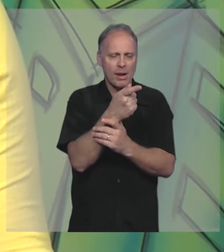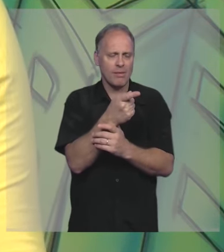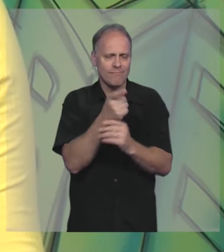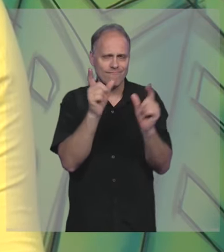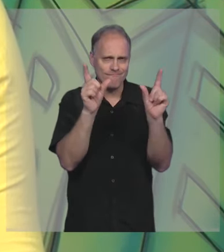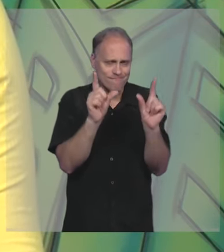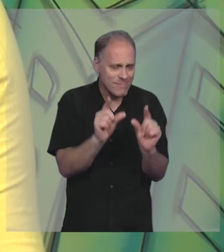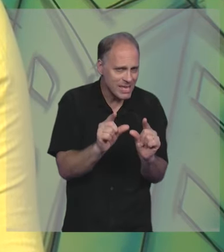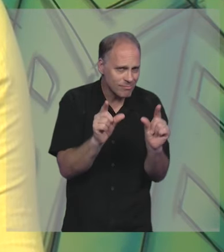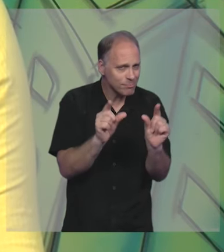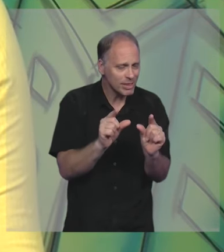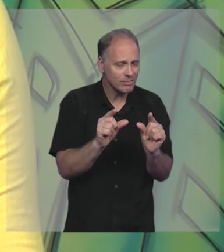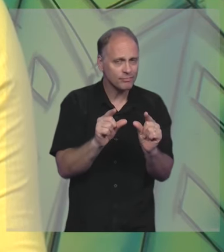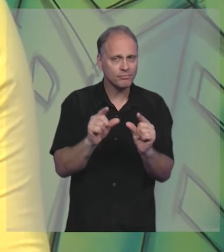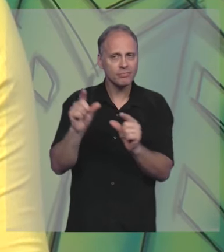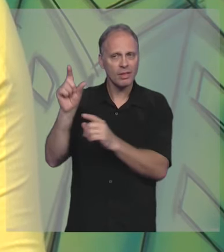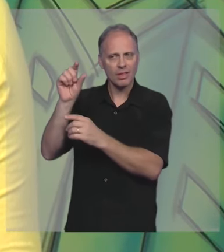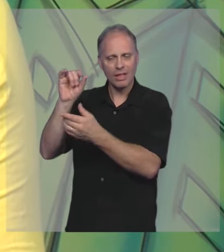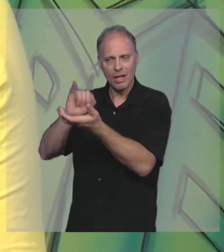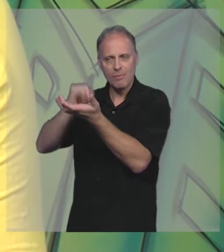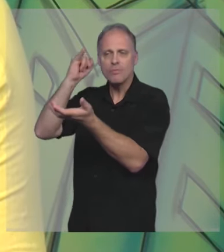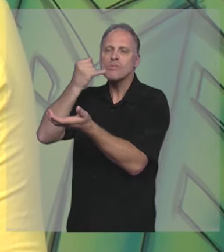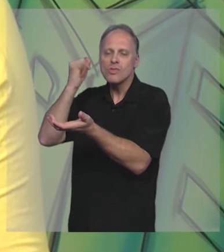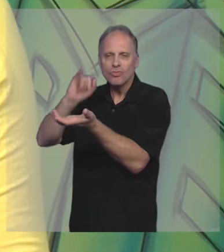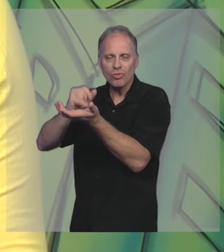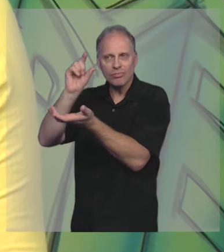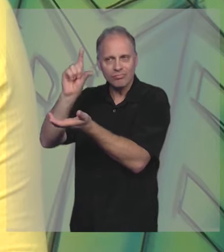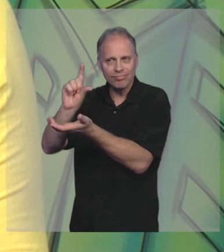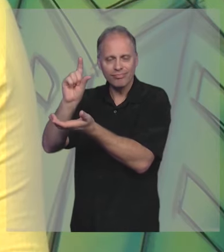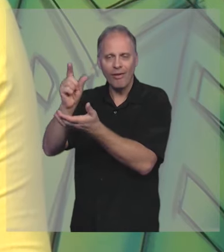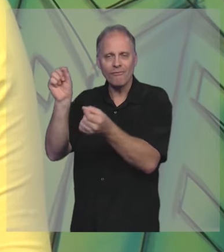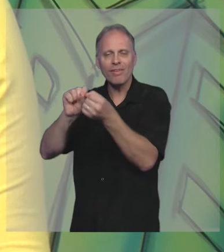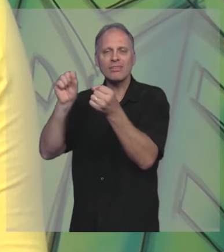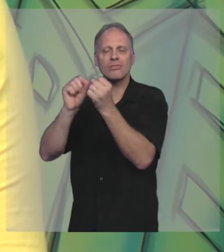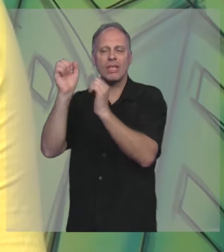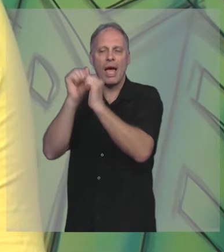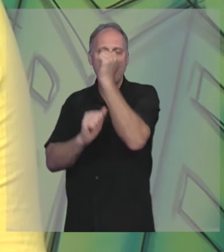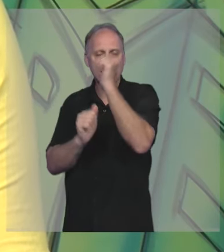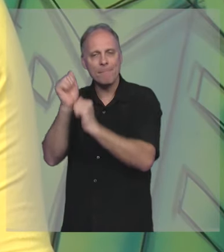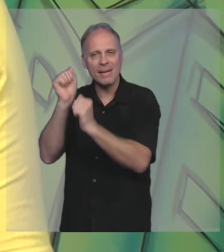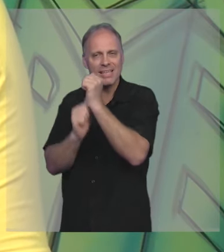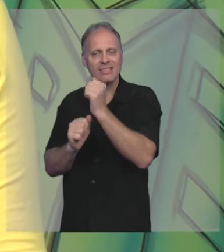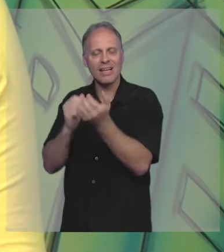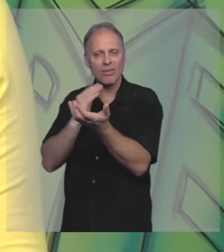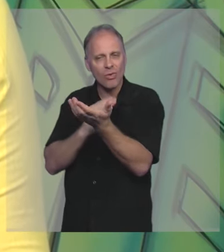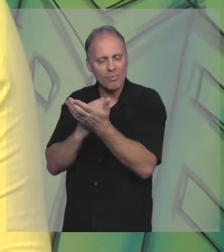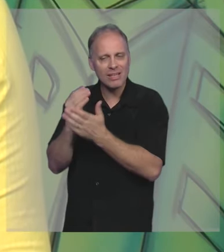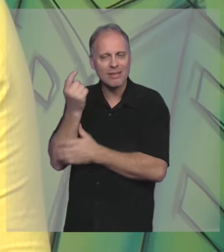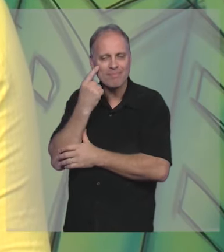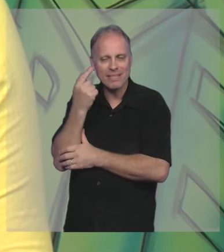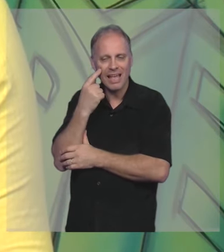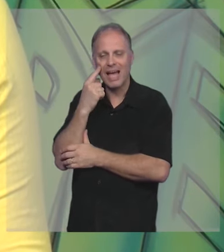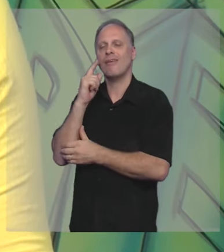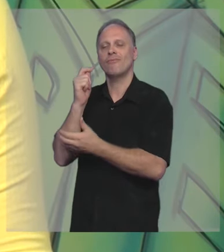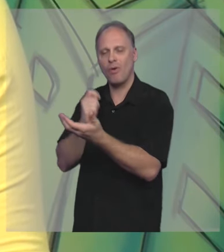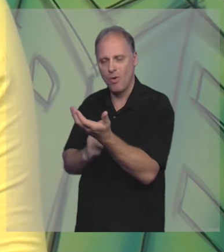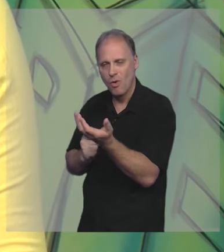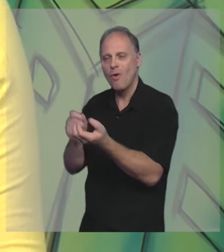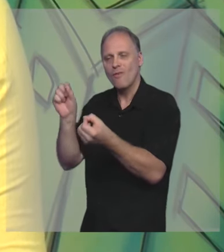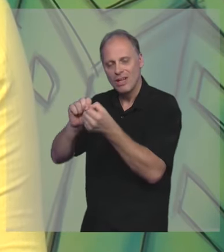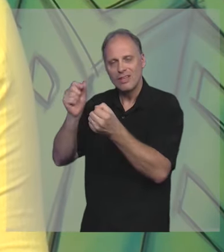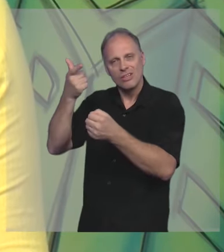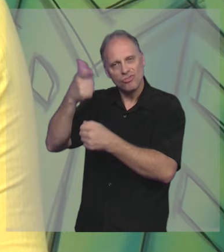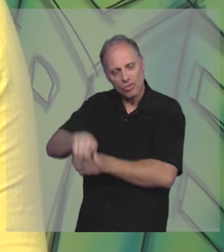a redução da taxa Selic, né, faz com que empresas, a própria indústria, comece a investir de novo,